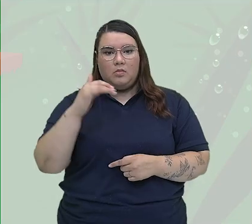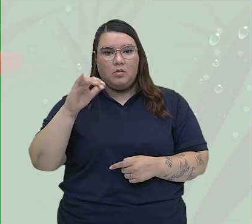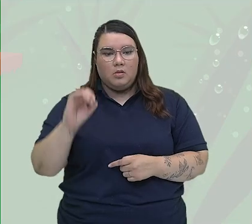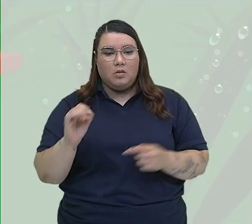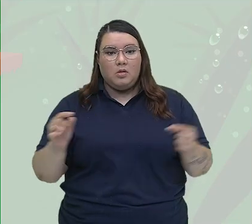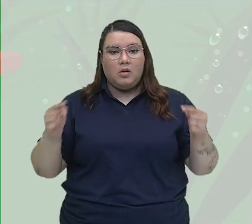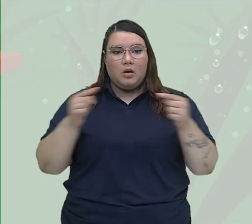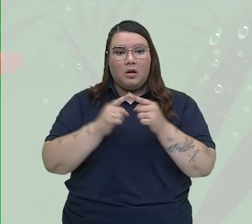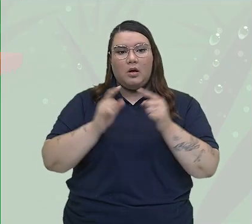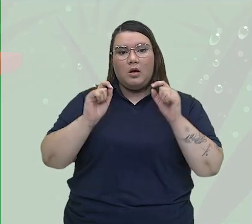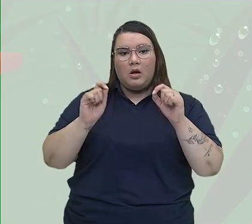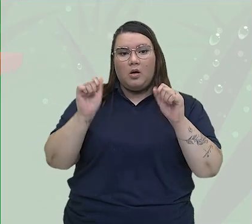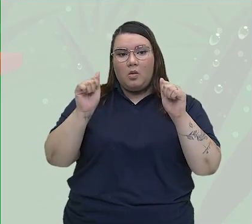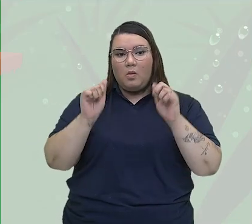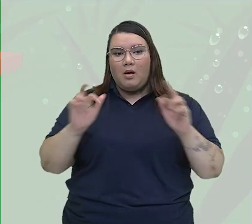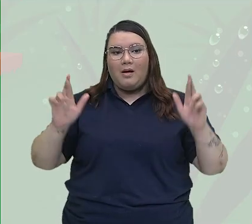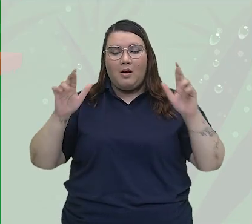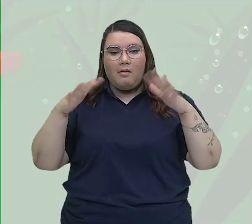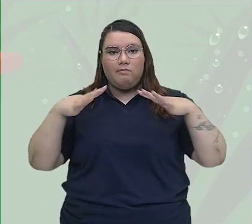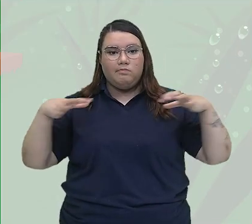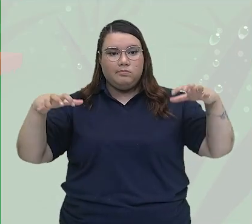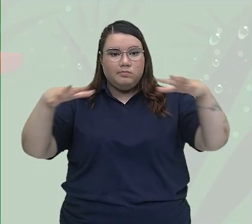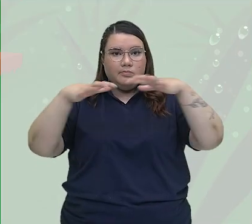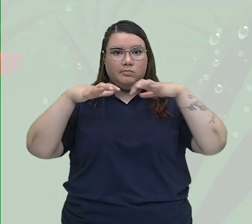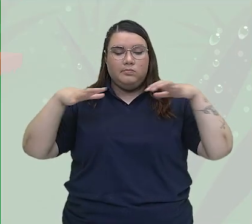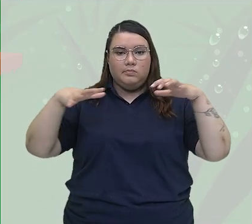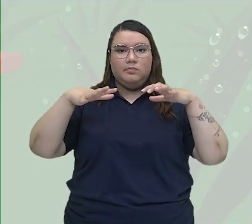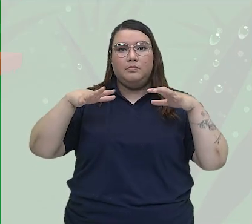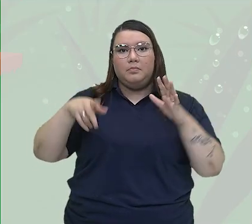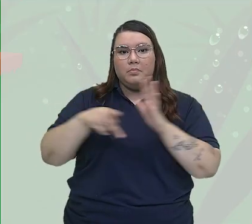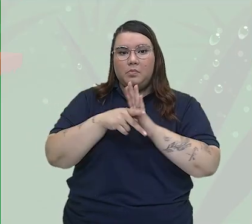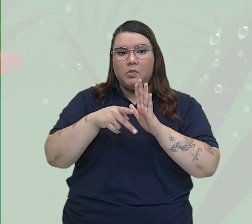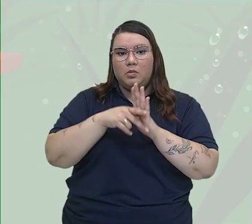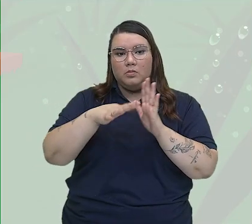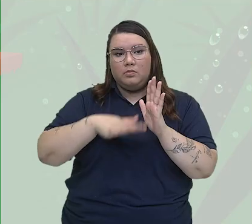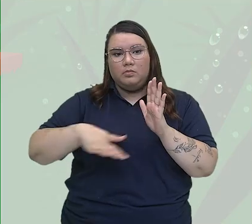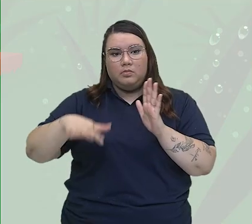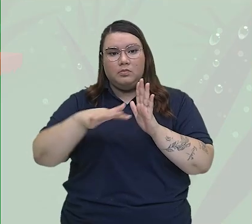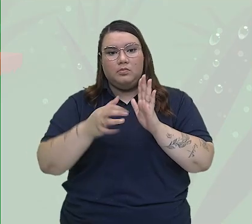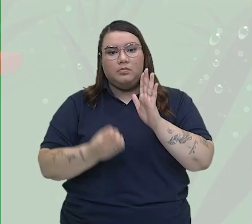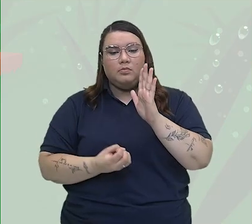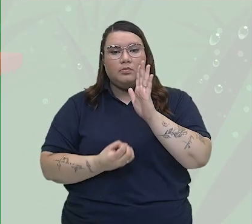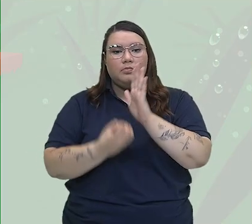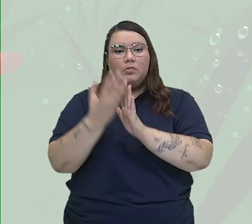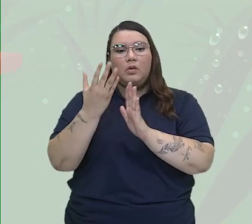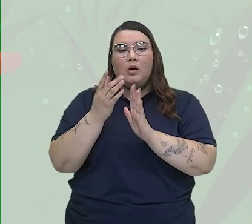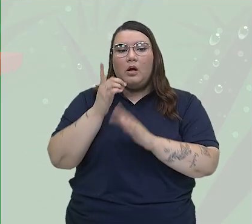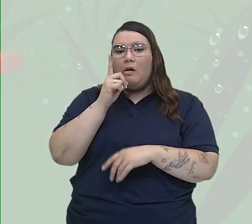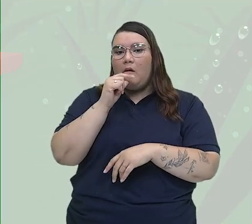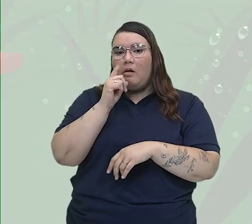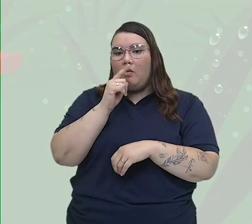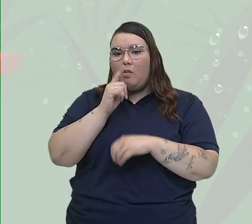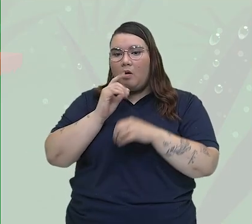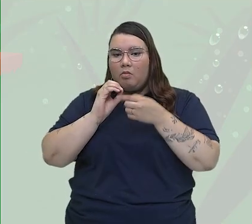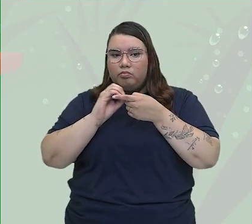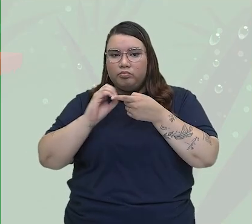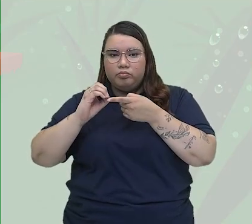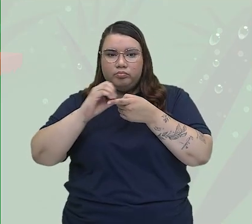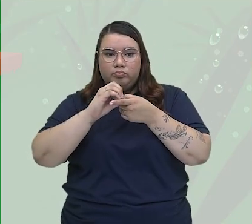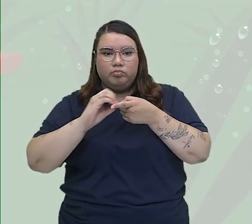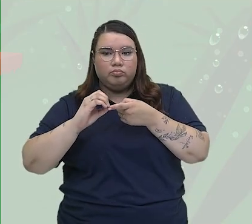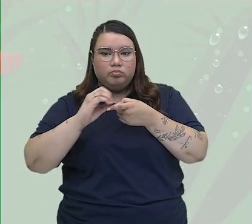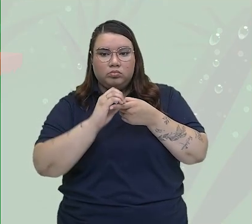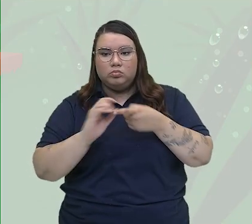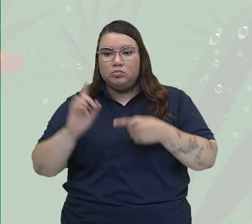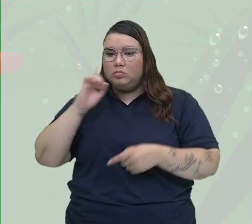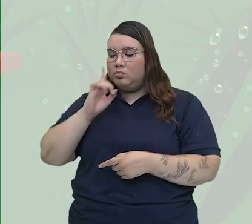é a condensação do ar atmosférico na superfície. Ele vai formar essas gotículas que a gente